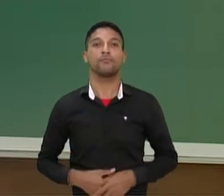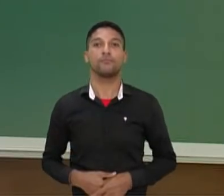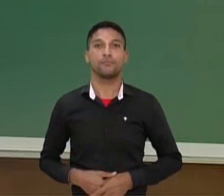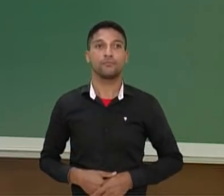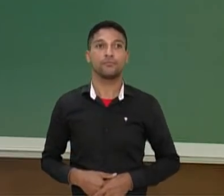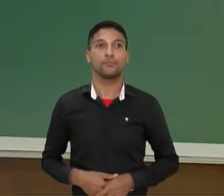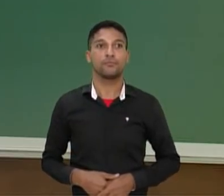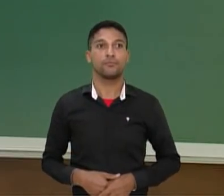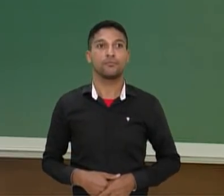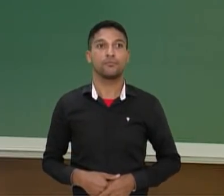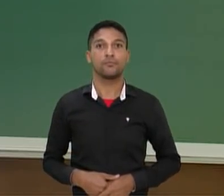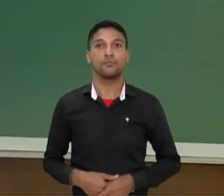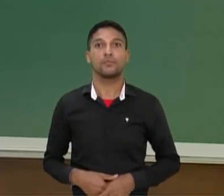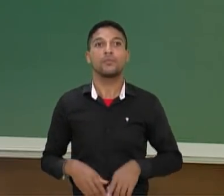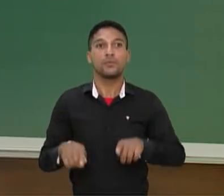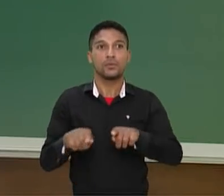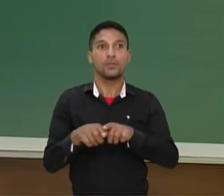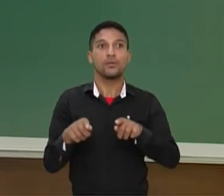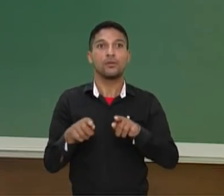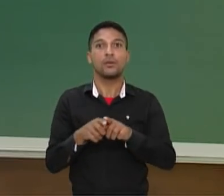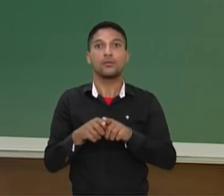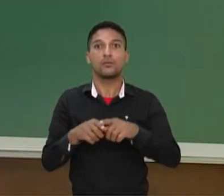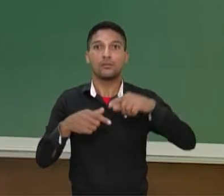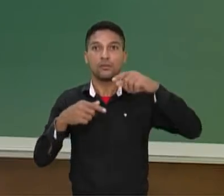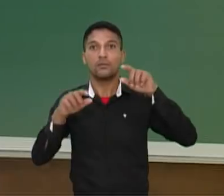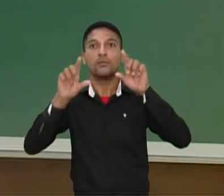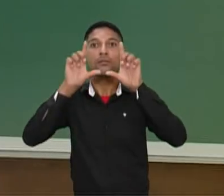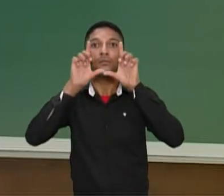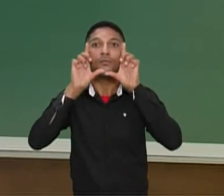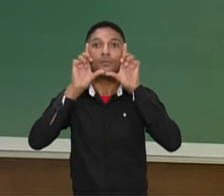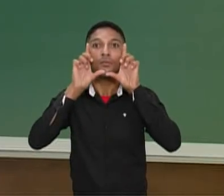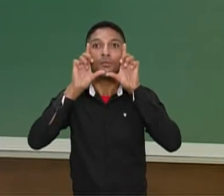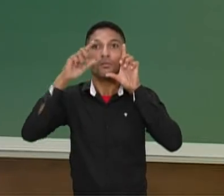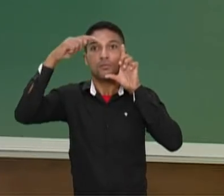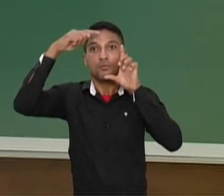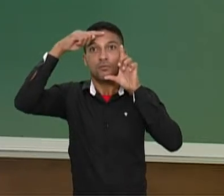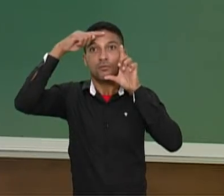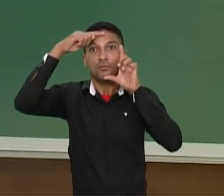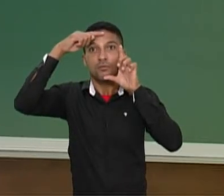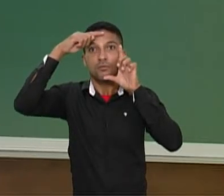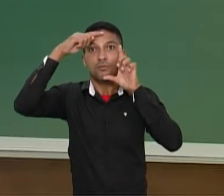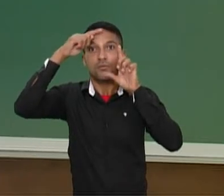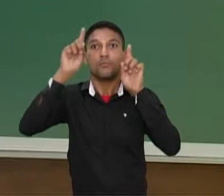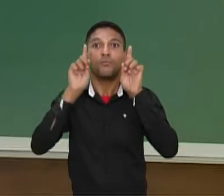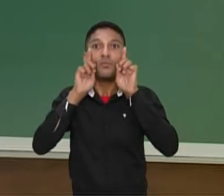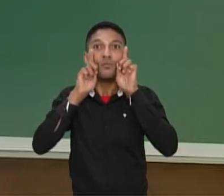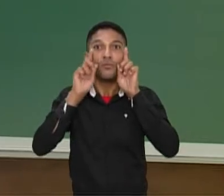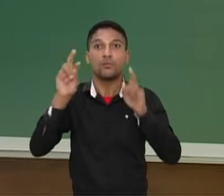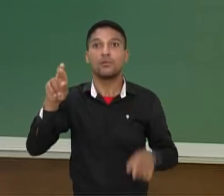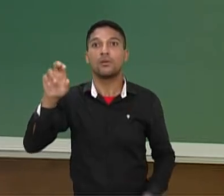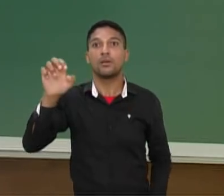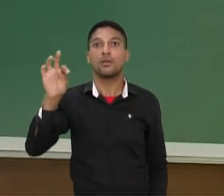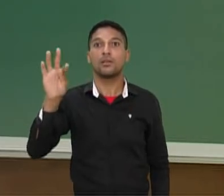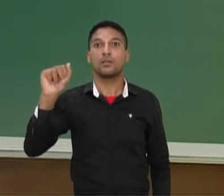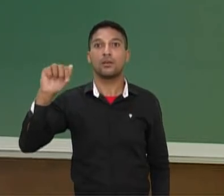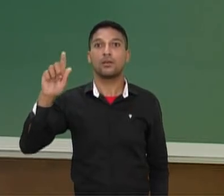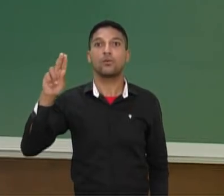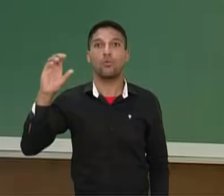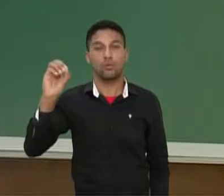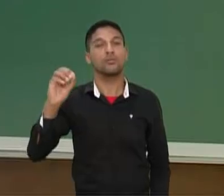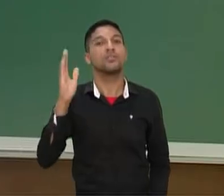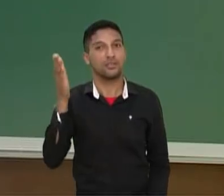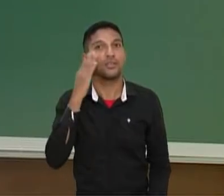medidas. E tem um retângulo aqui, ó, que eu também sei as medidas. A altura é 12, ele já tinha me dado. Esse pedaço